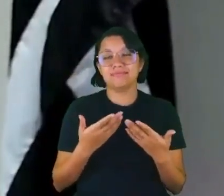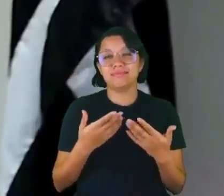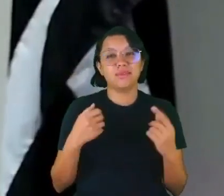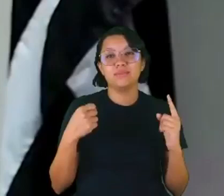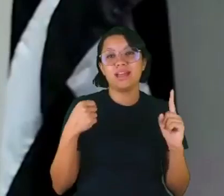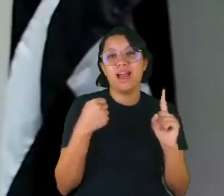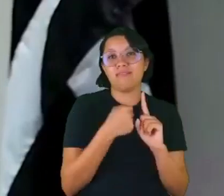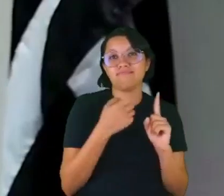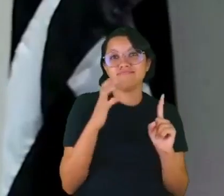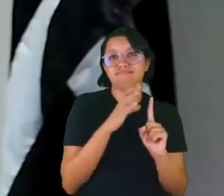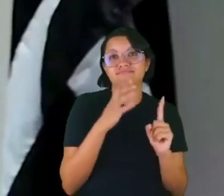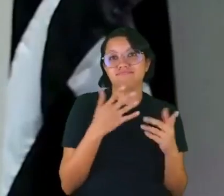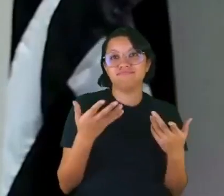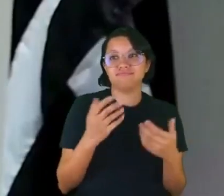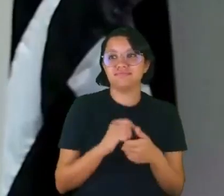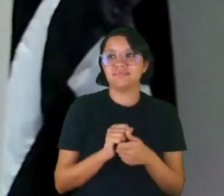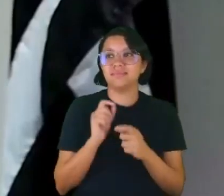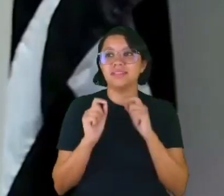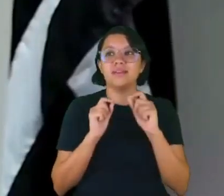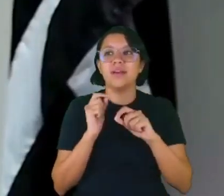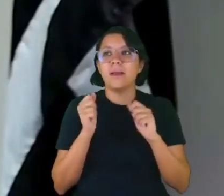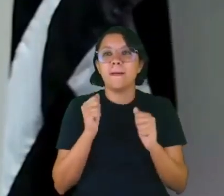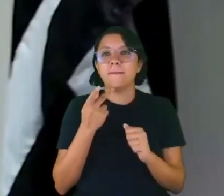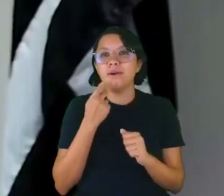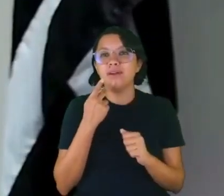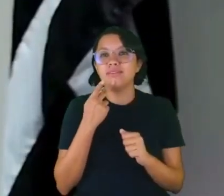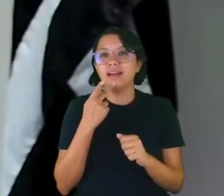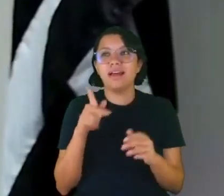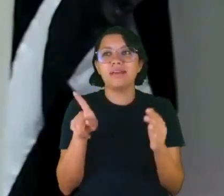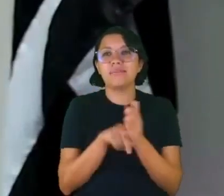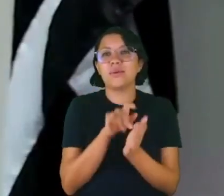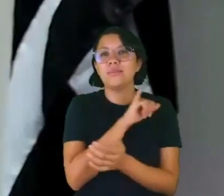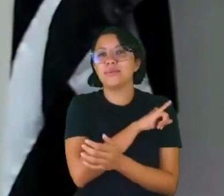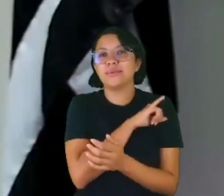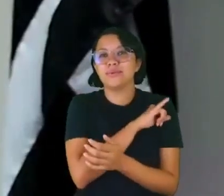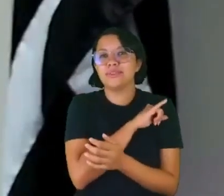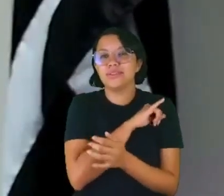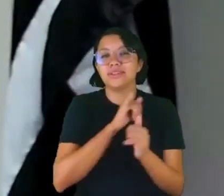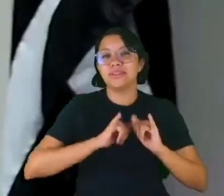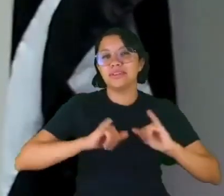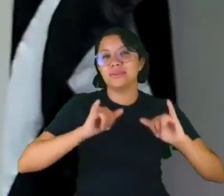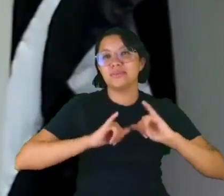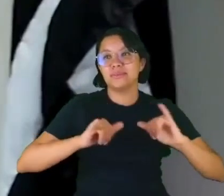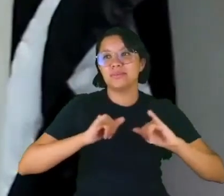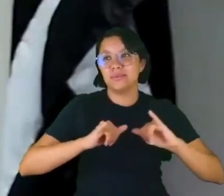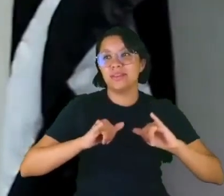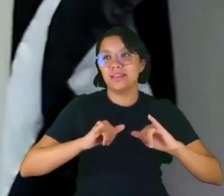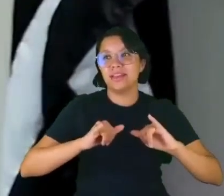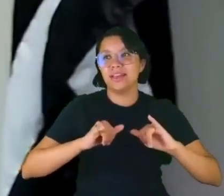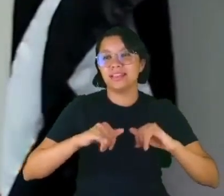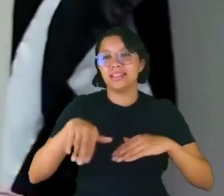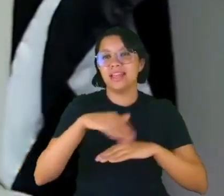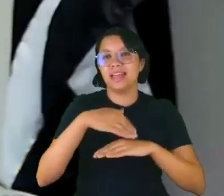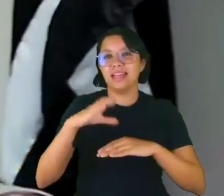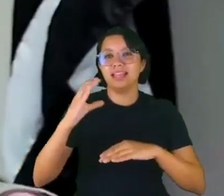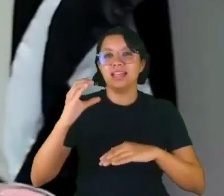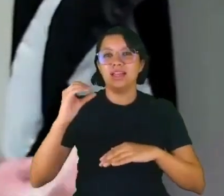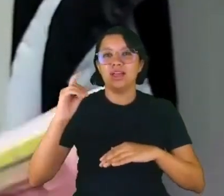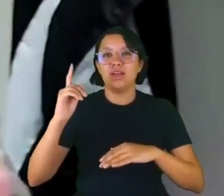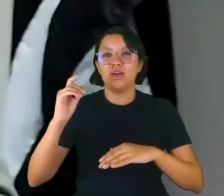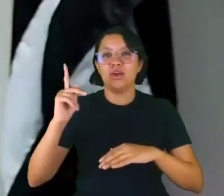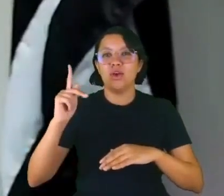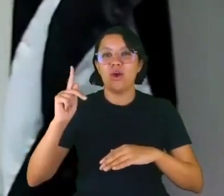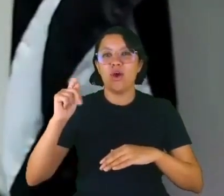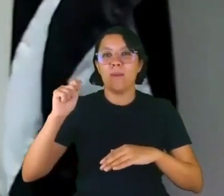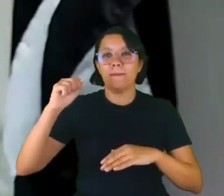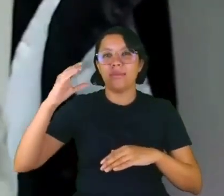supermercado, lá, Copacabana. Olha que couve mais linda, que coisa sensacional, né? É um espetáculo isso. Bom, Nino,